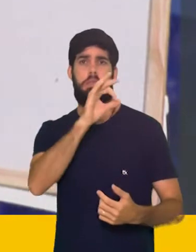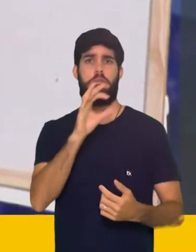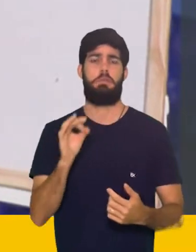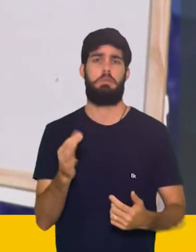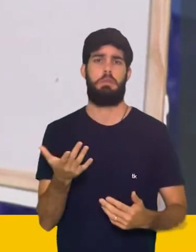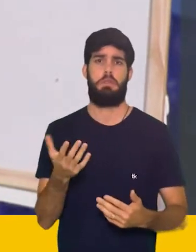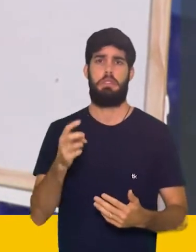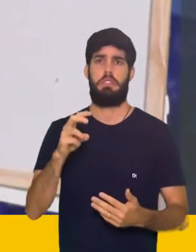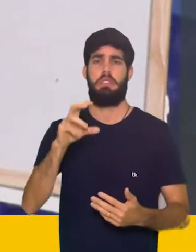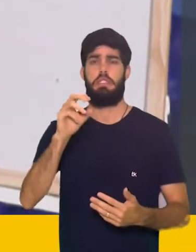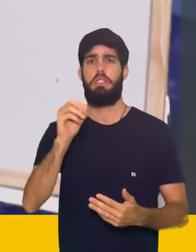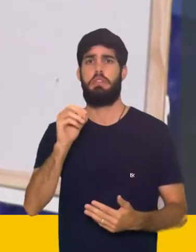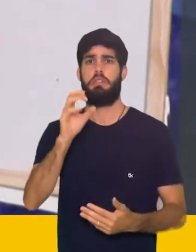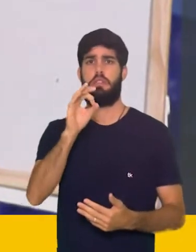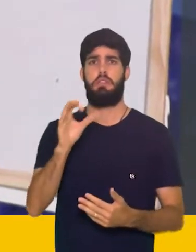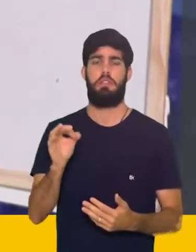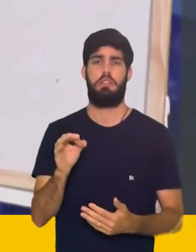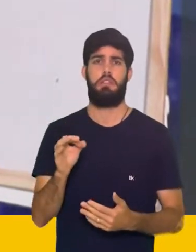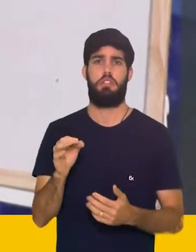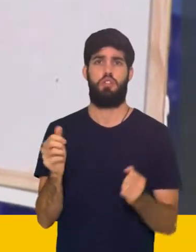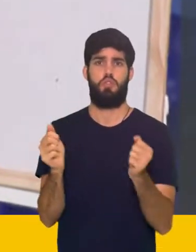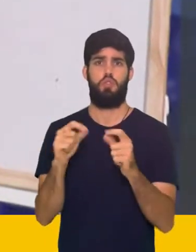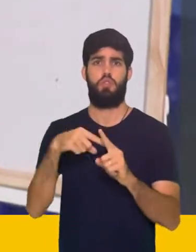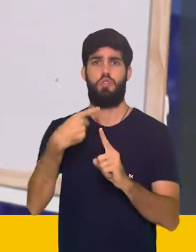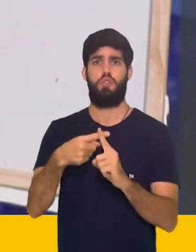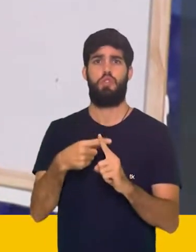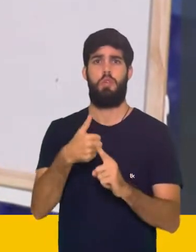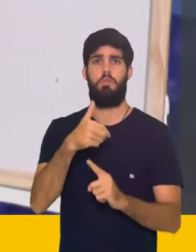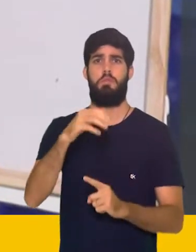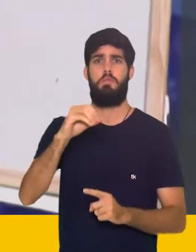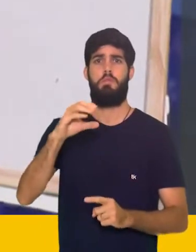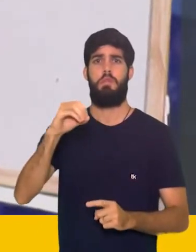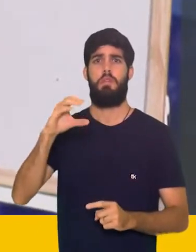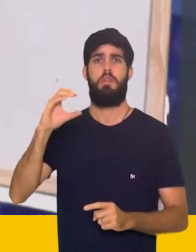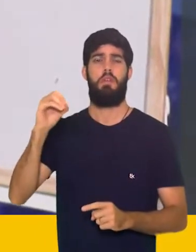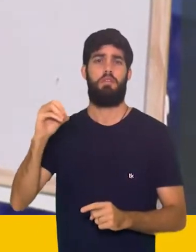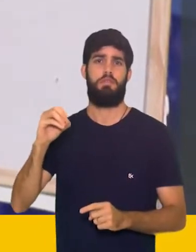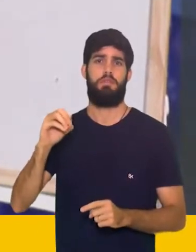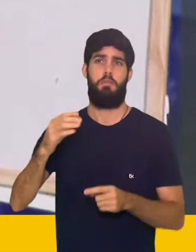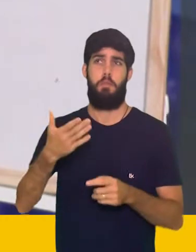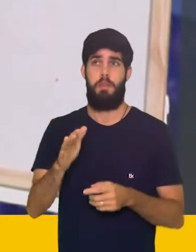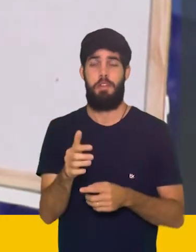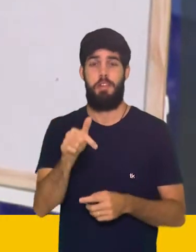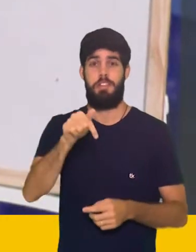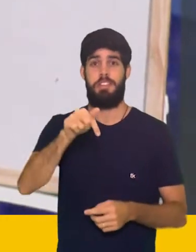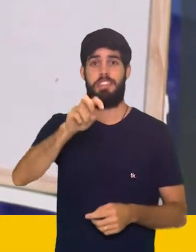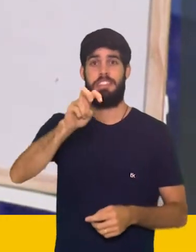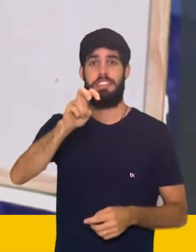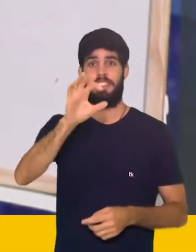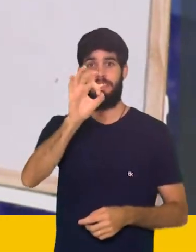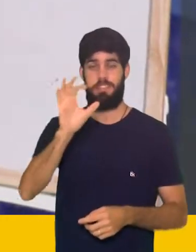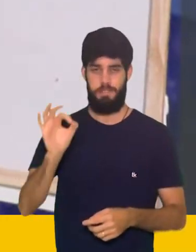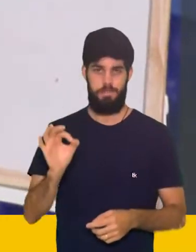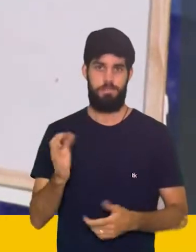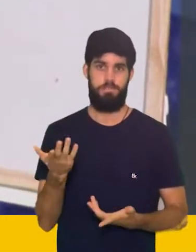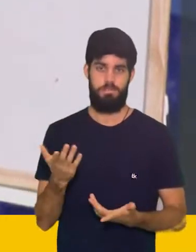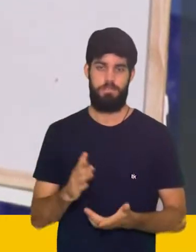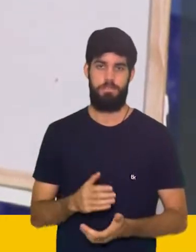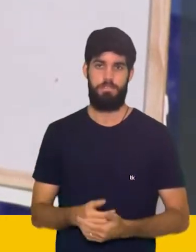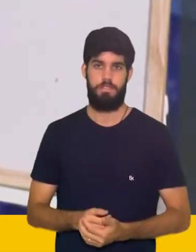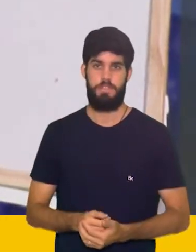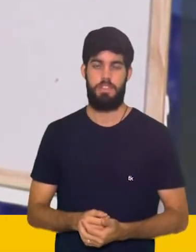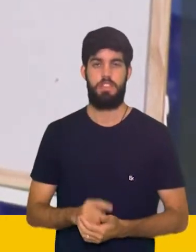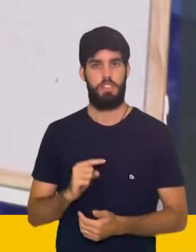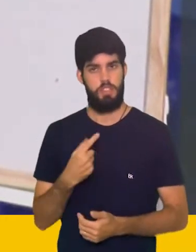60%, 50%. Quando soma com 1000, você tem no mínimo 75%. Então aqui a gente